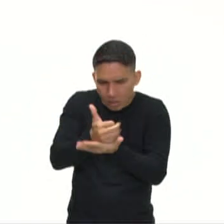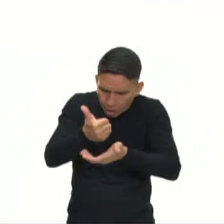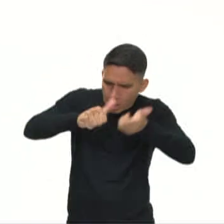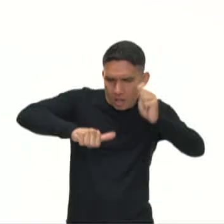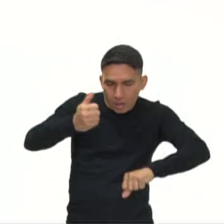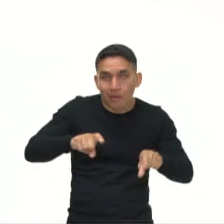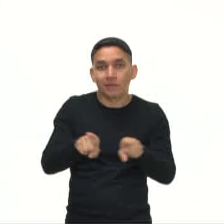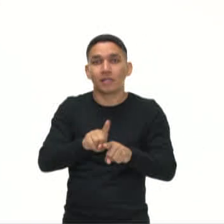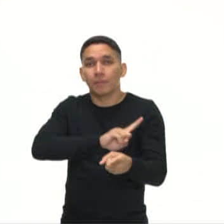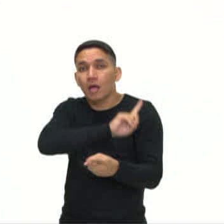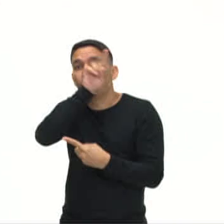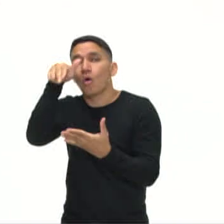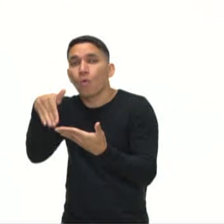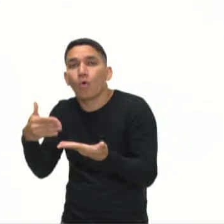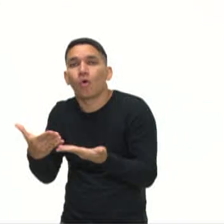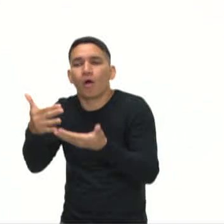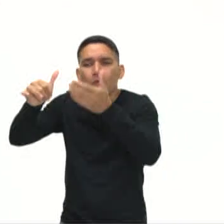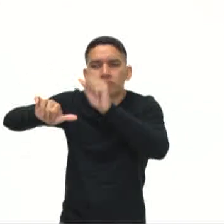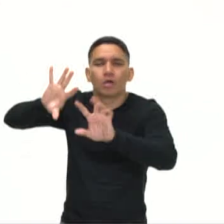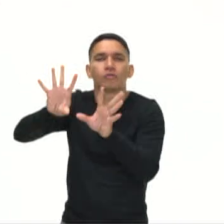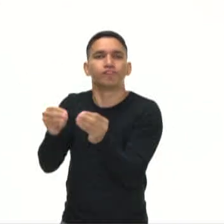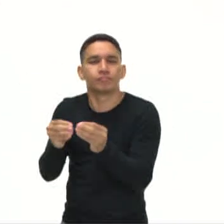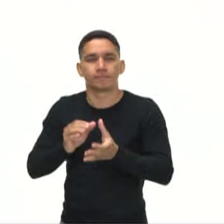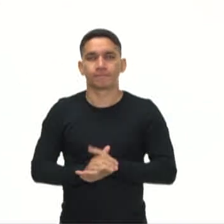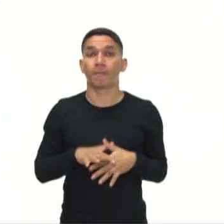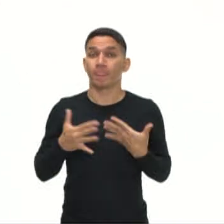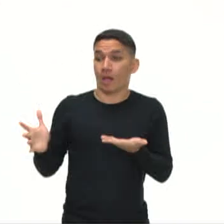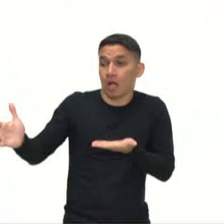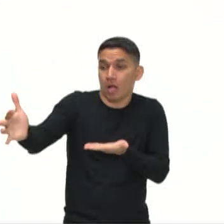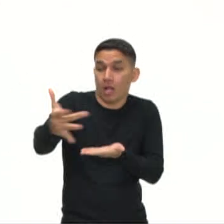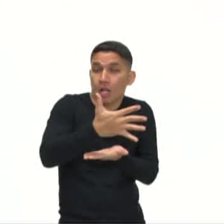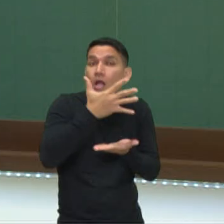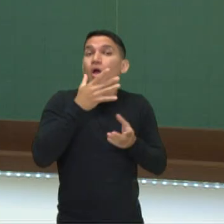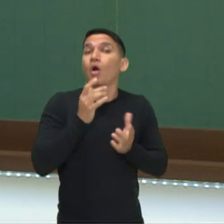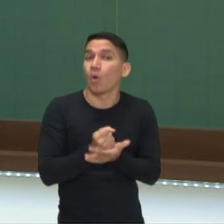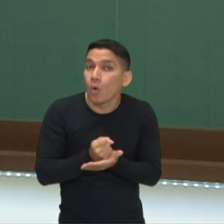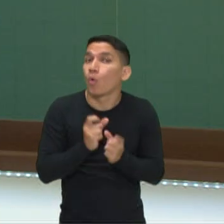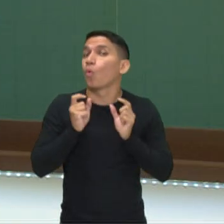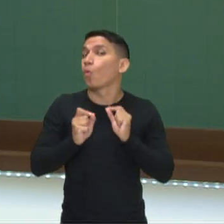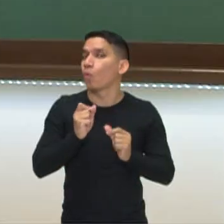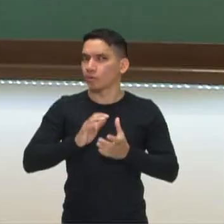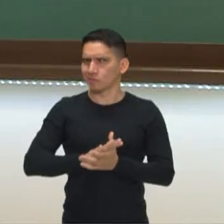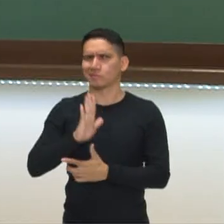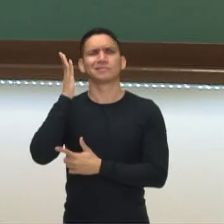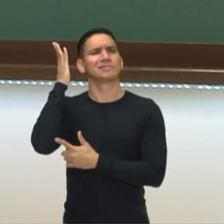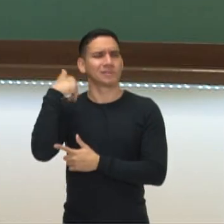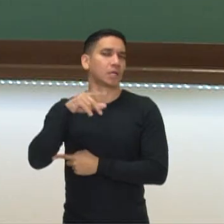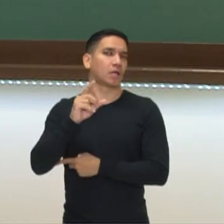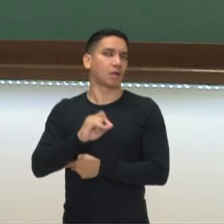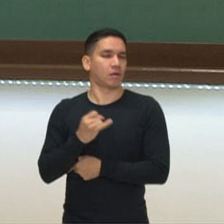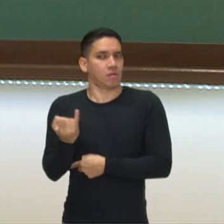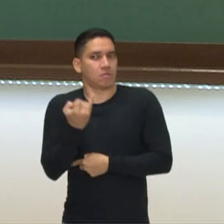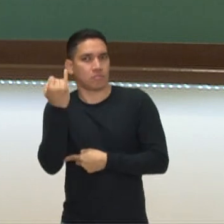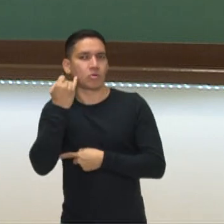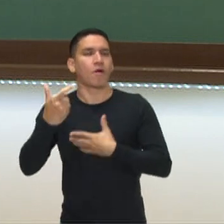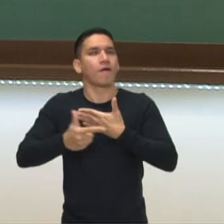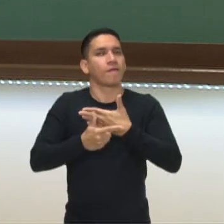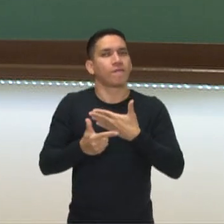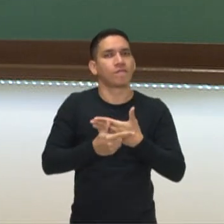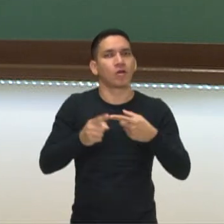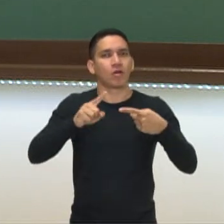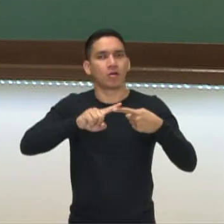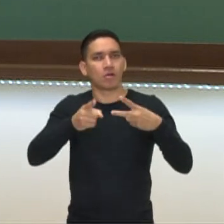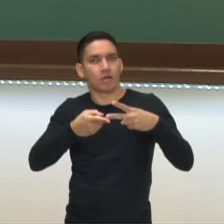conclusão. Então, a coleta de dados nós já sabemos da importância e da função do xilema